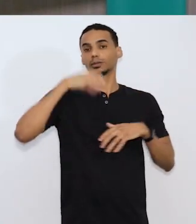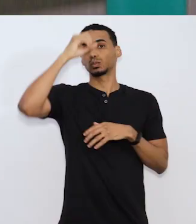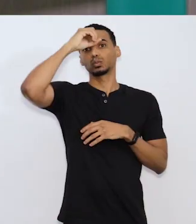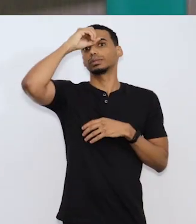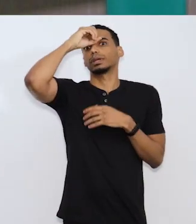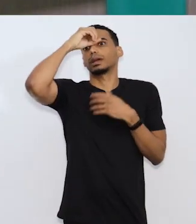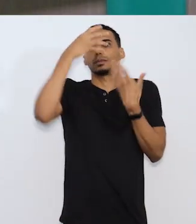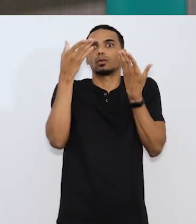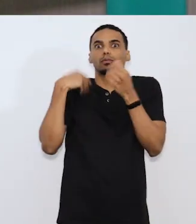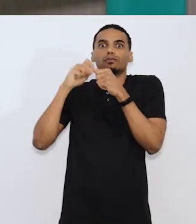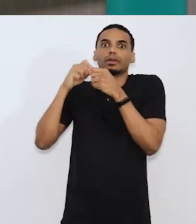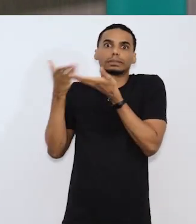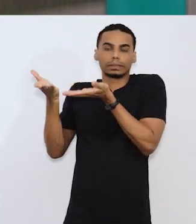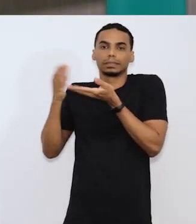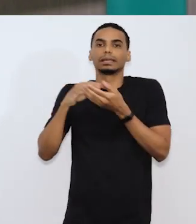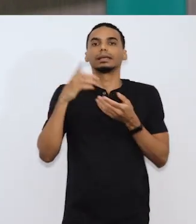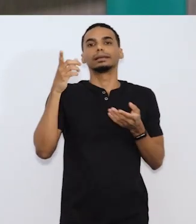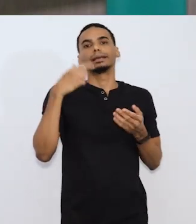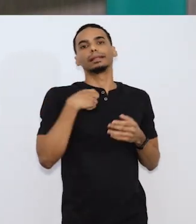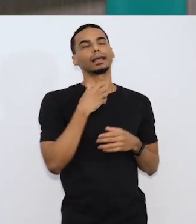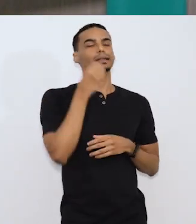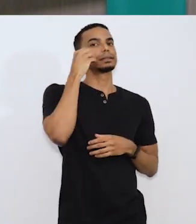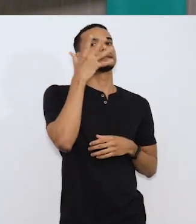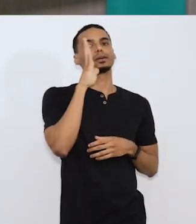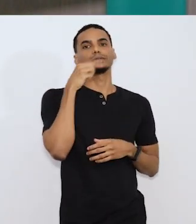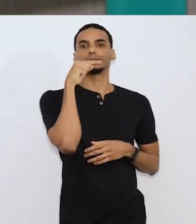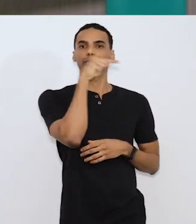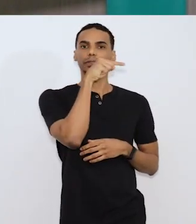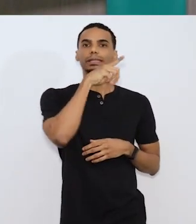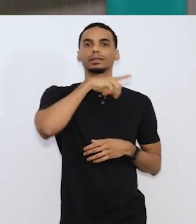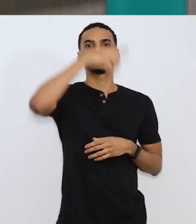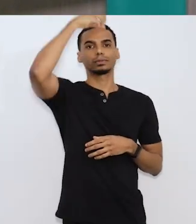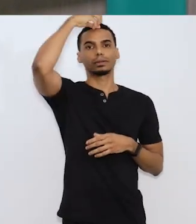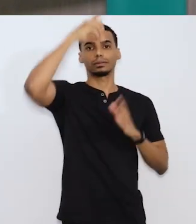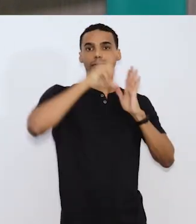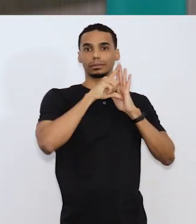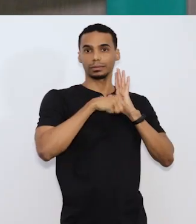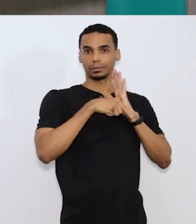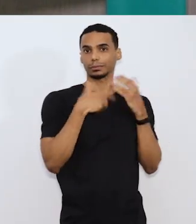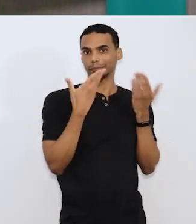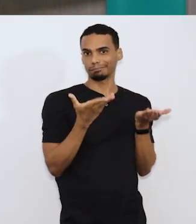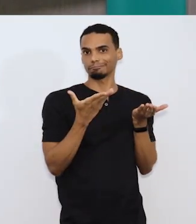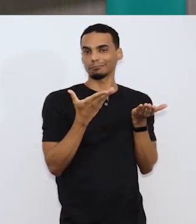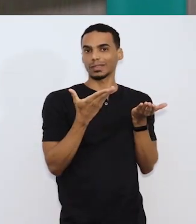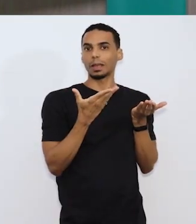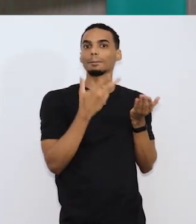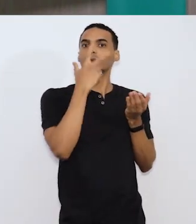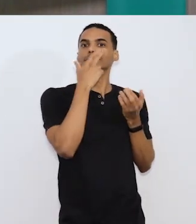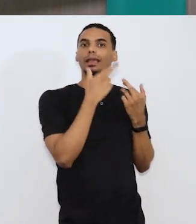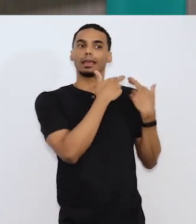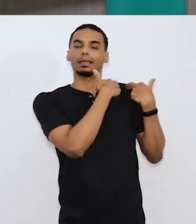o que fazer com ele. E Dentinho ainda diz, talvez o senhor ainda tenha um talento tardio, transferindo